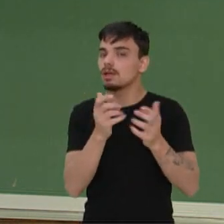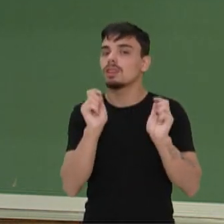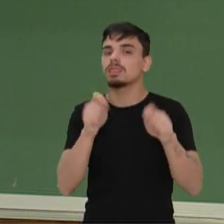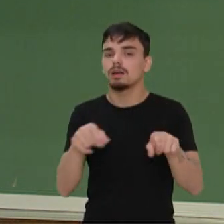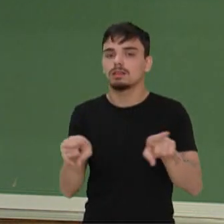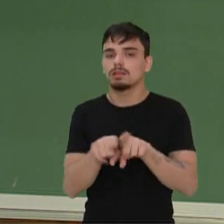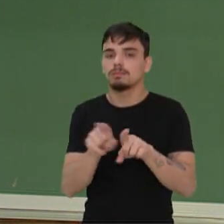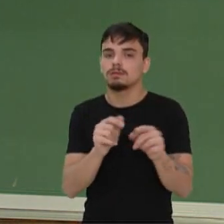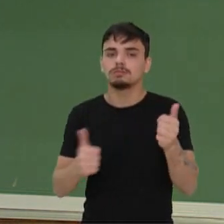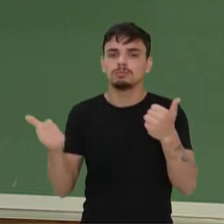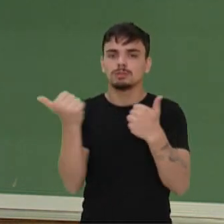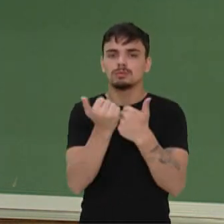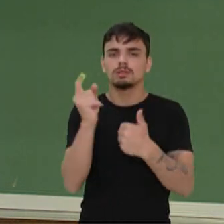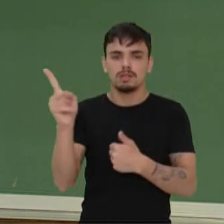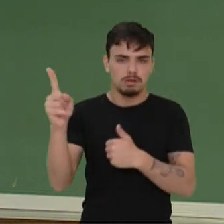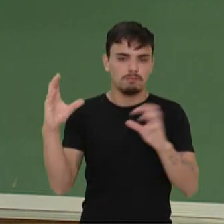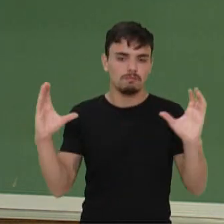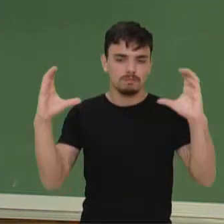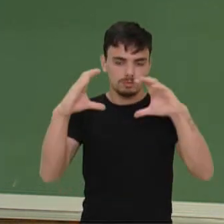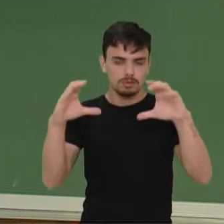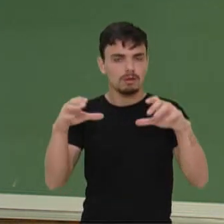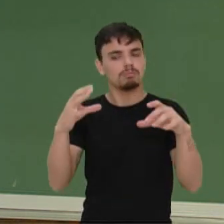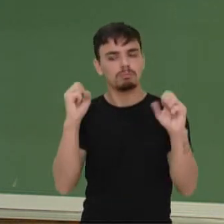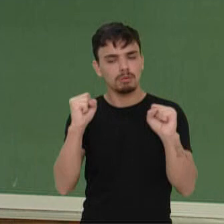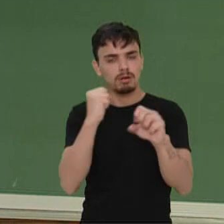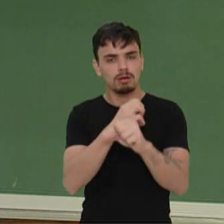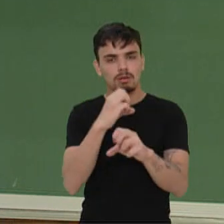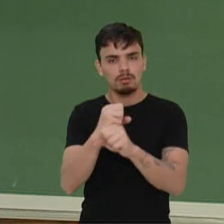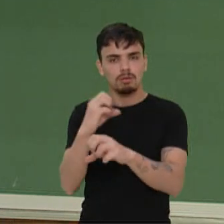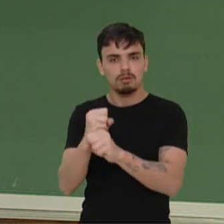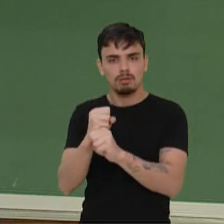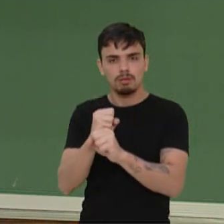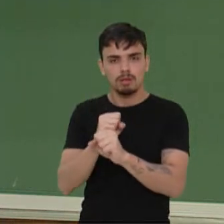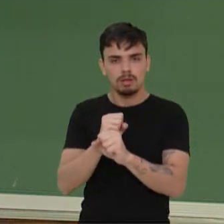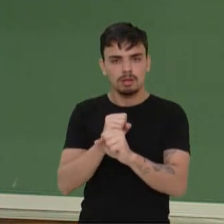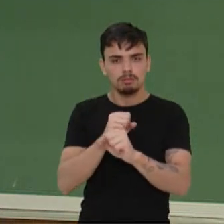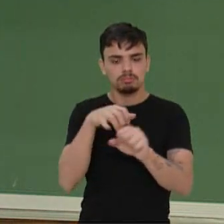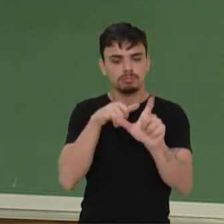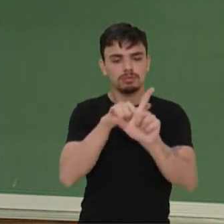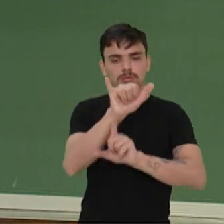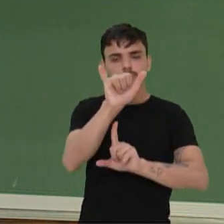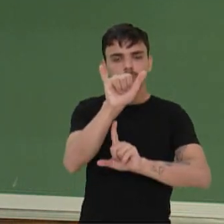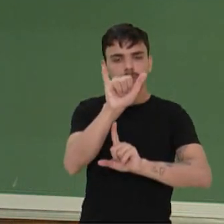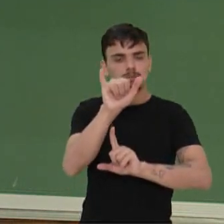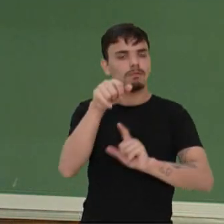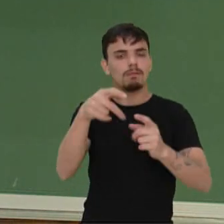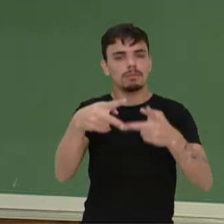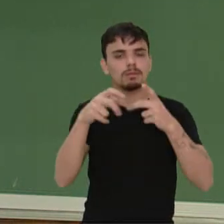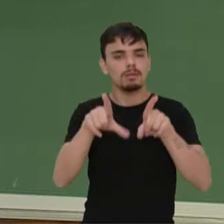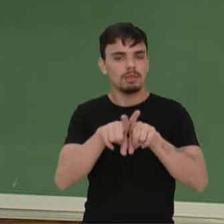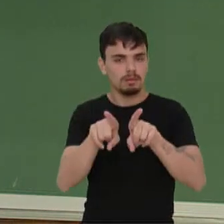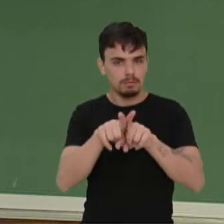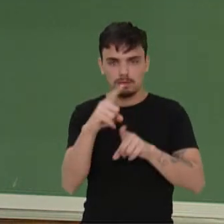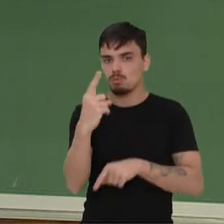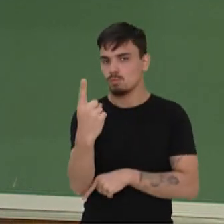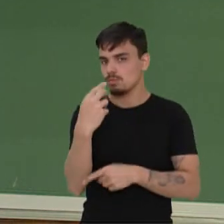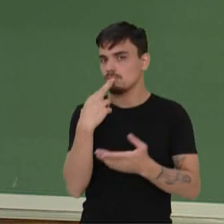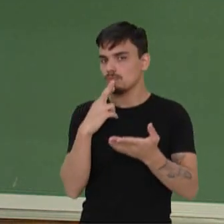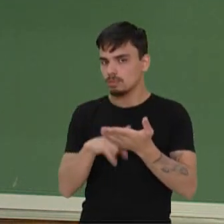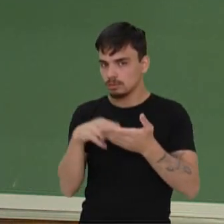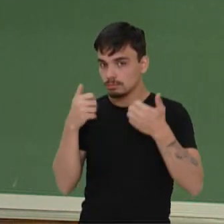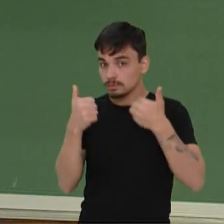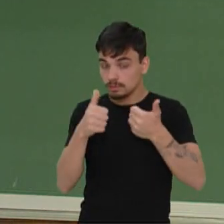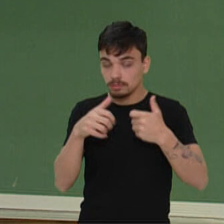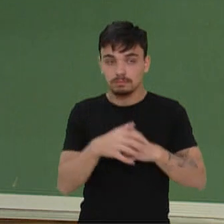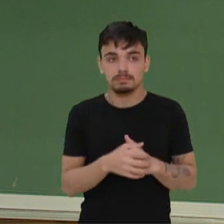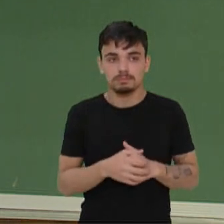substituiu lá na função, descobriu que aqui é 1, calcula lá a fórmula do y do vértice, você vai perceber que vai dar 1 também, beleza?